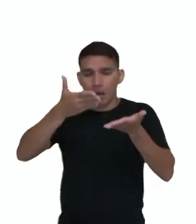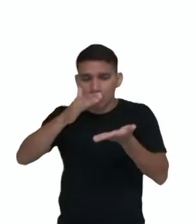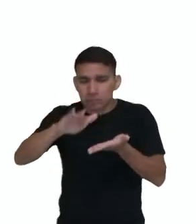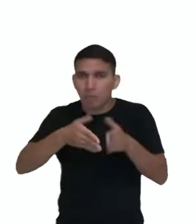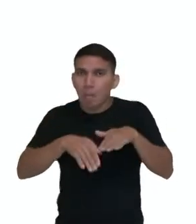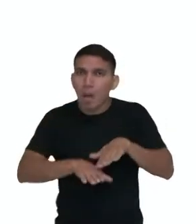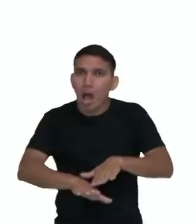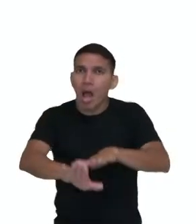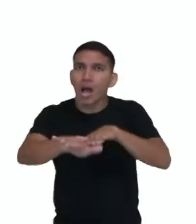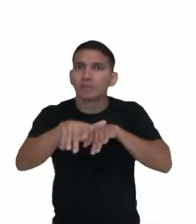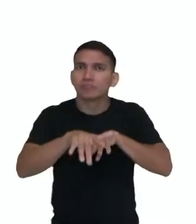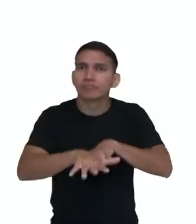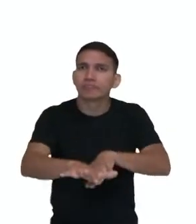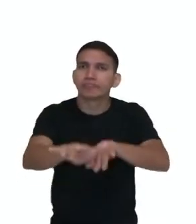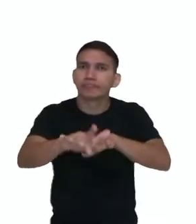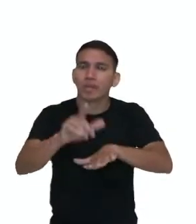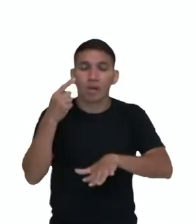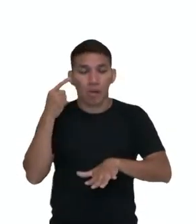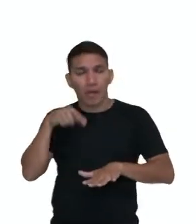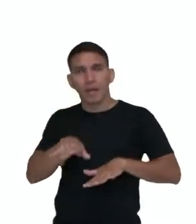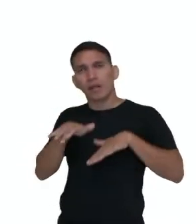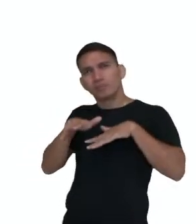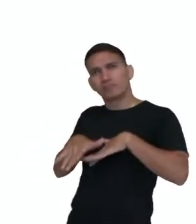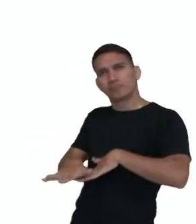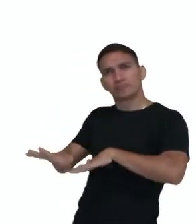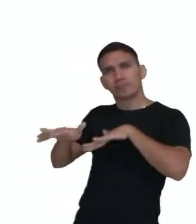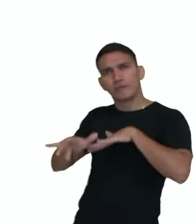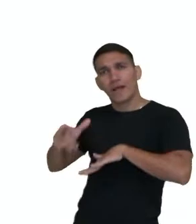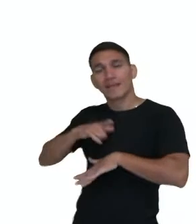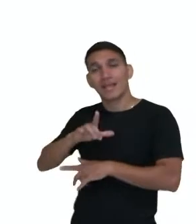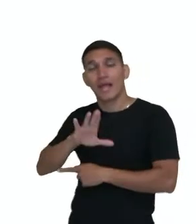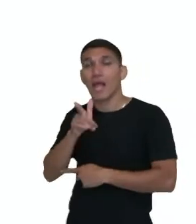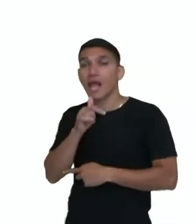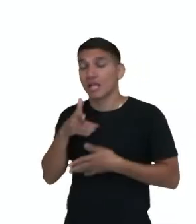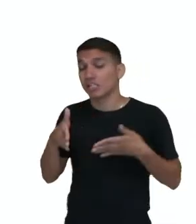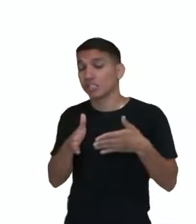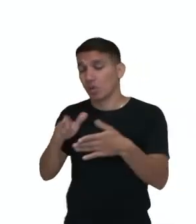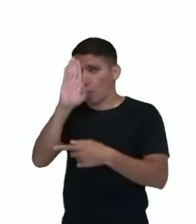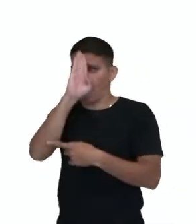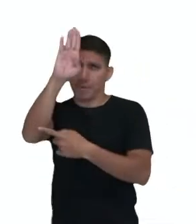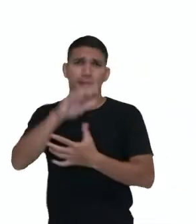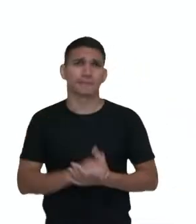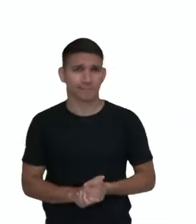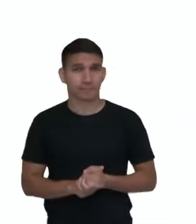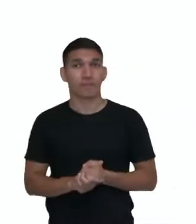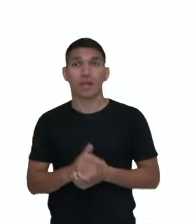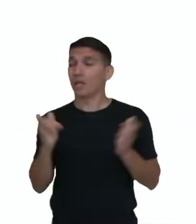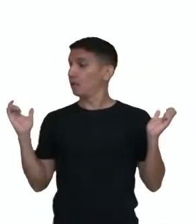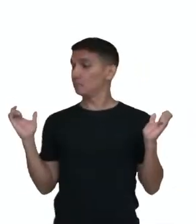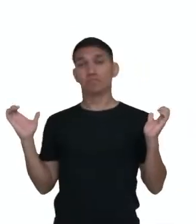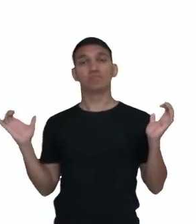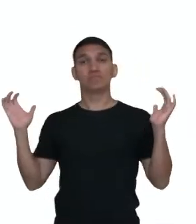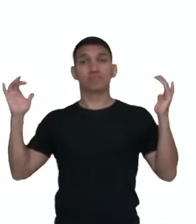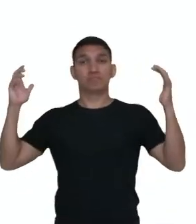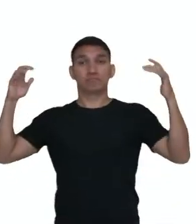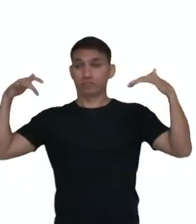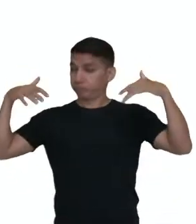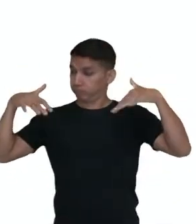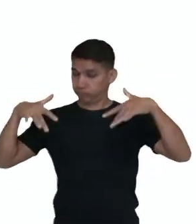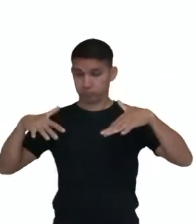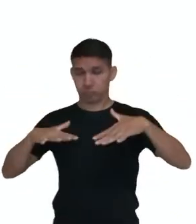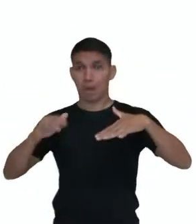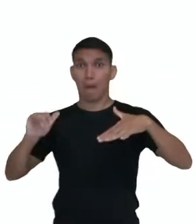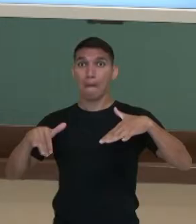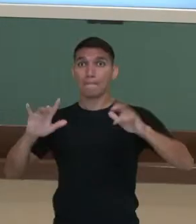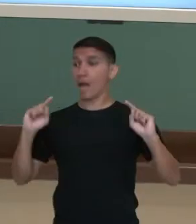do relevo, onde estará o rio principal. Os seus afluentes têm as nascentes ali nas áreas